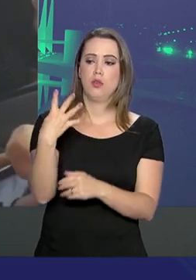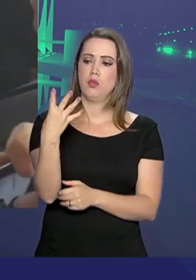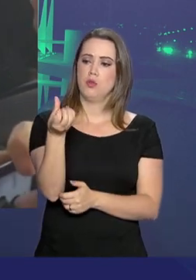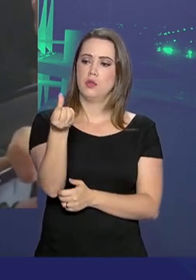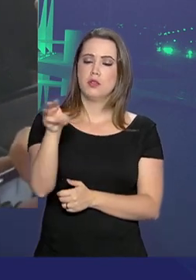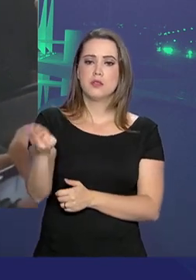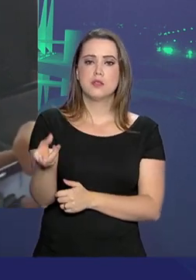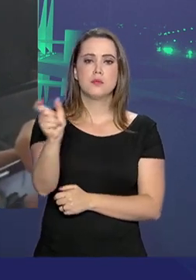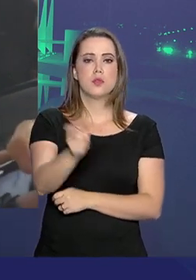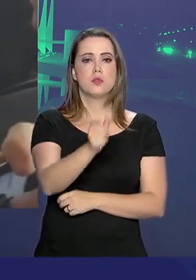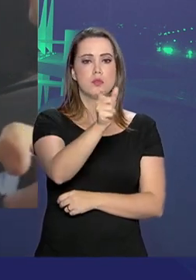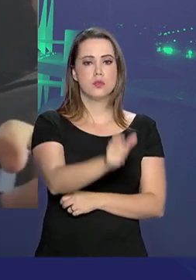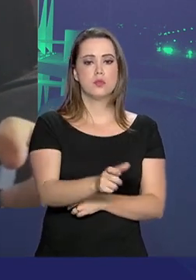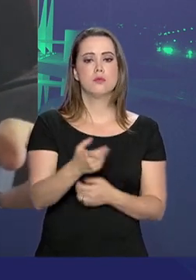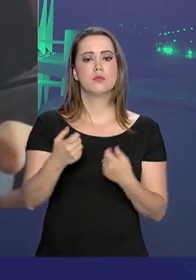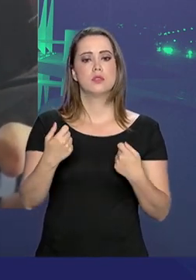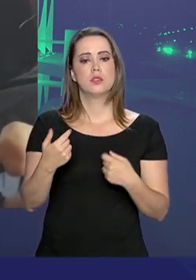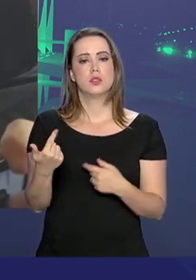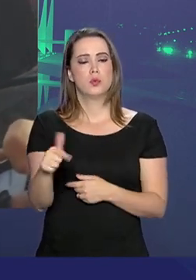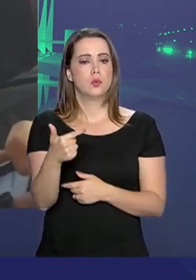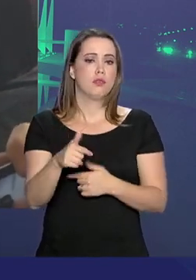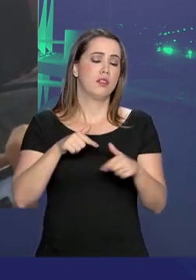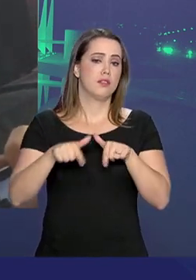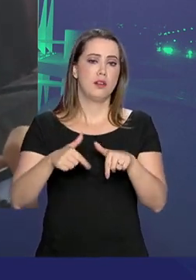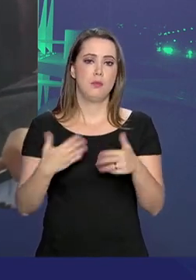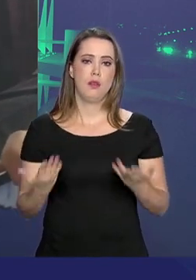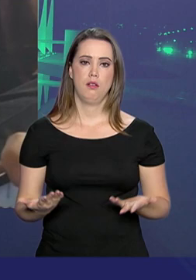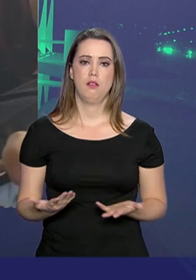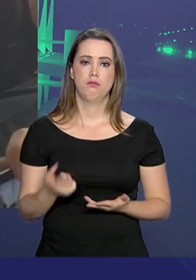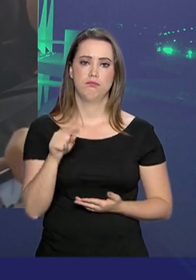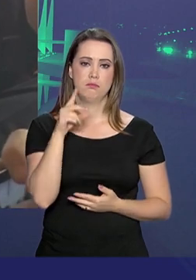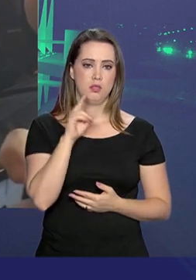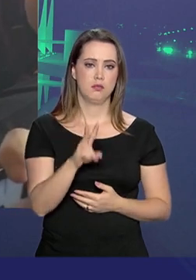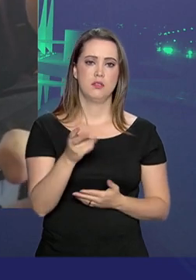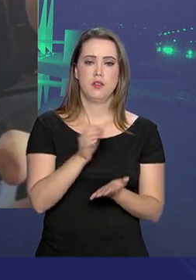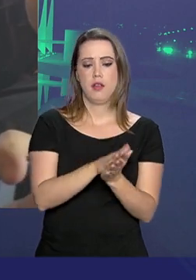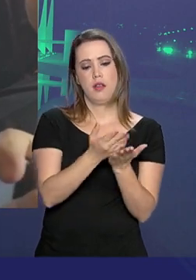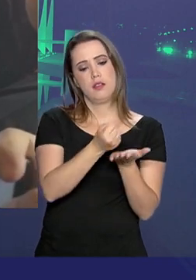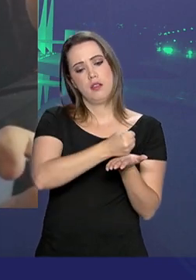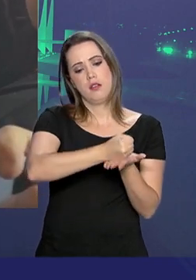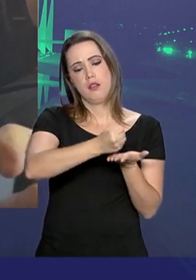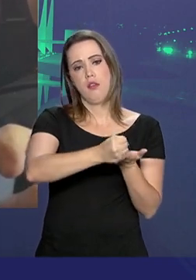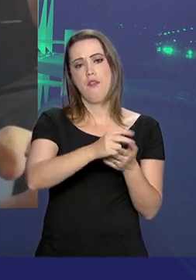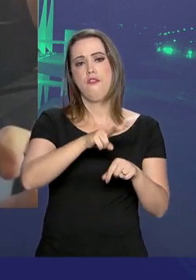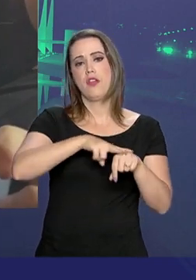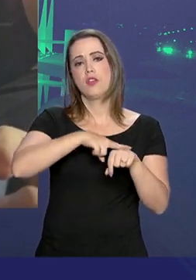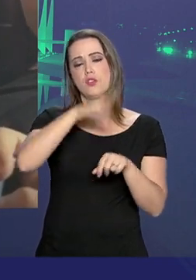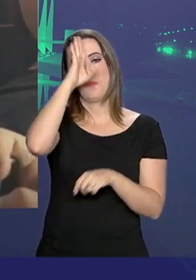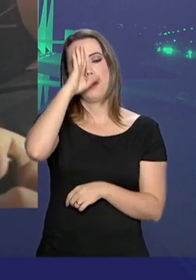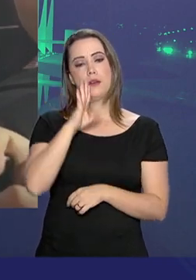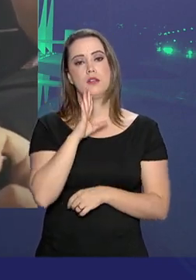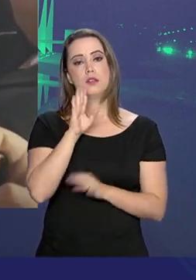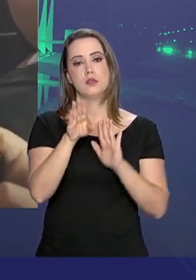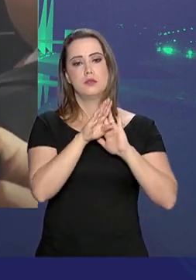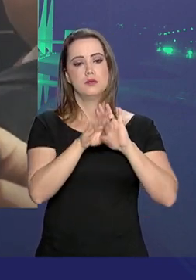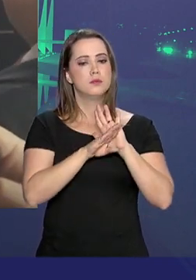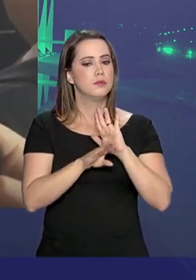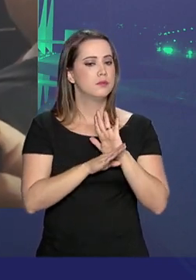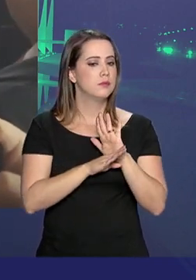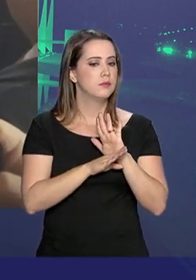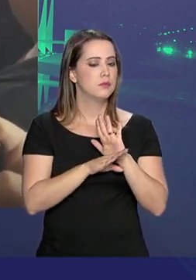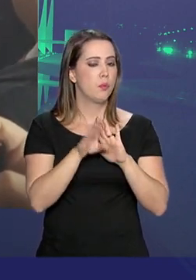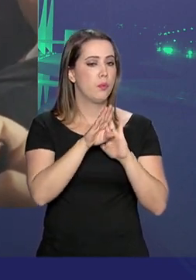de brasileiros ficam sem emprego. Então aí é que vem essa carteira verde e amarela, uma carteira no programa de um